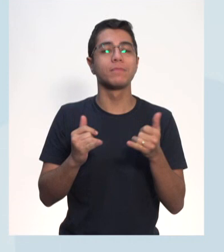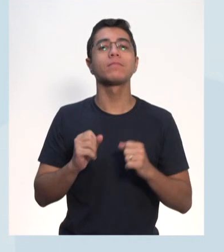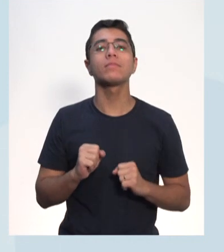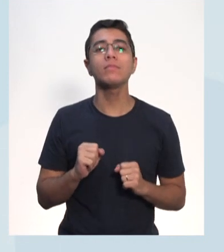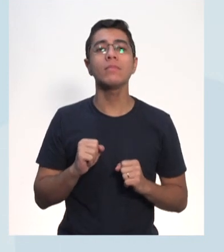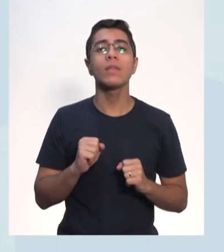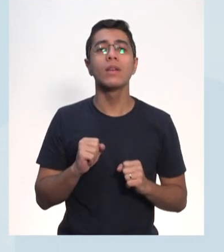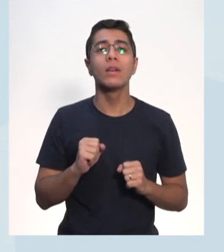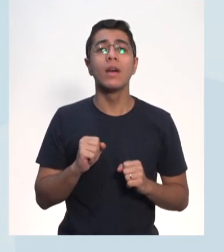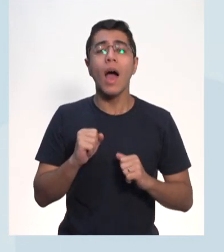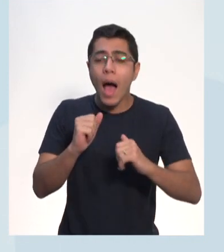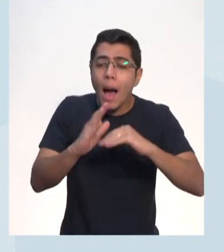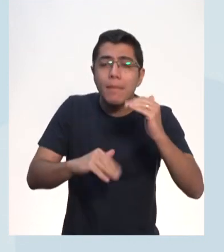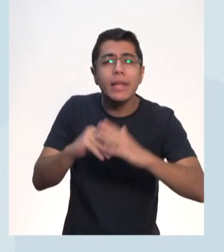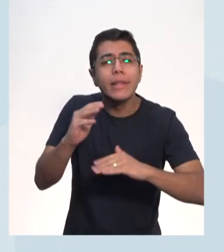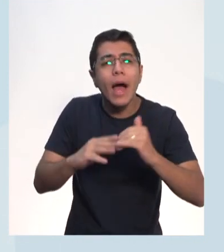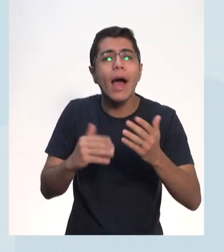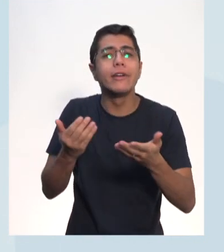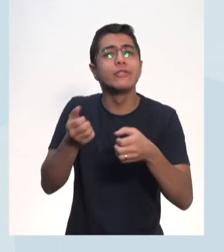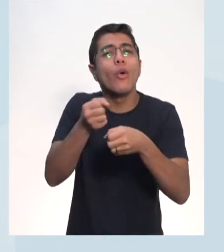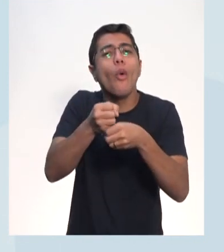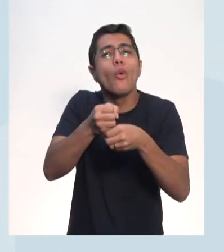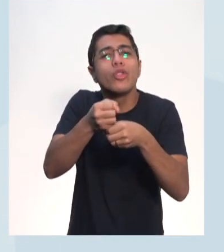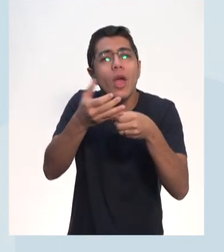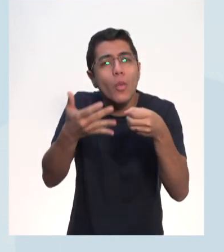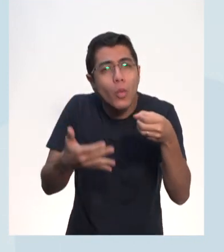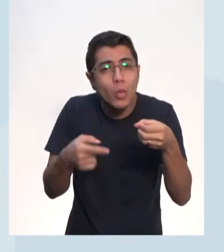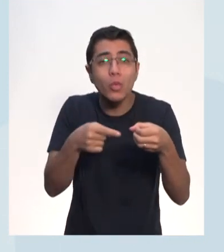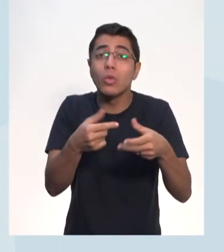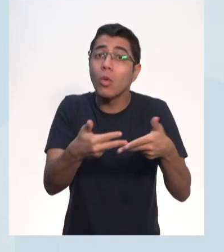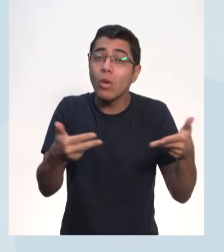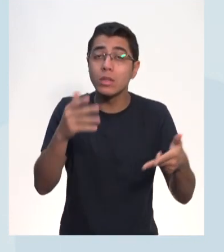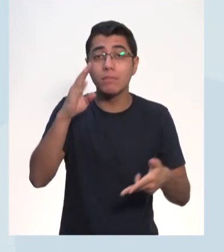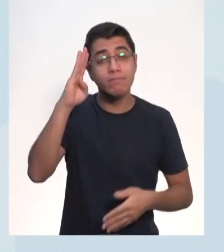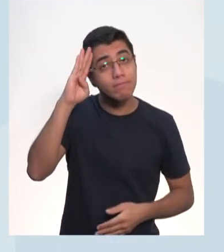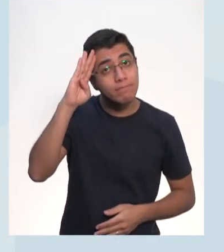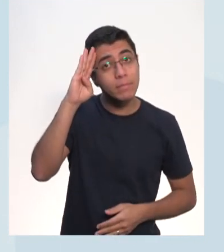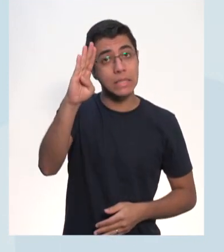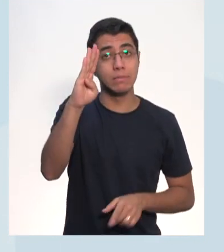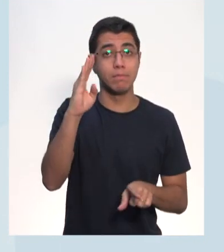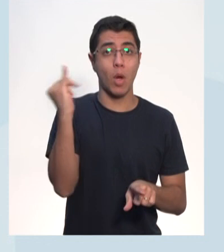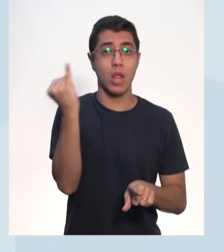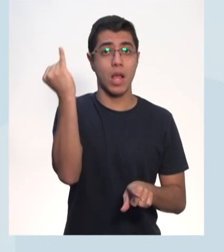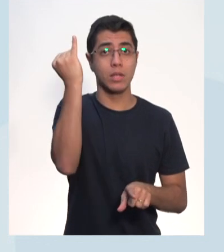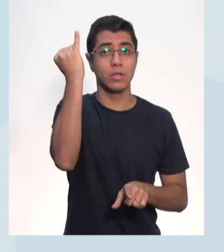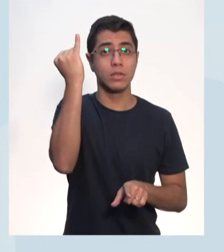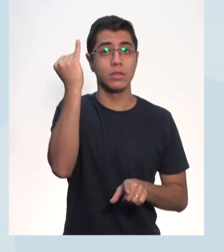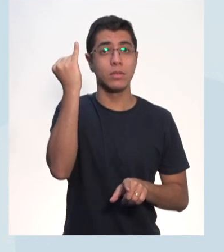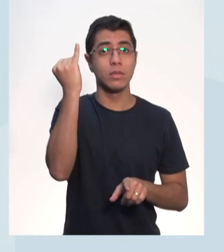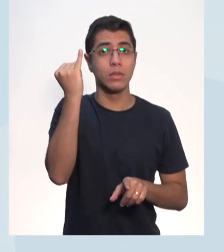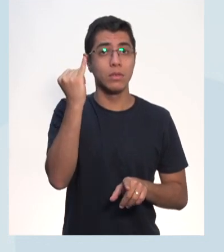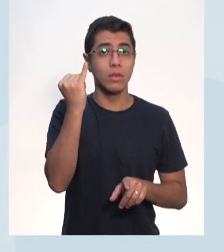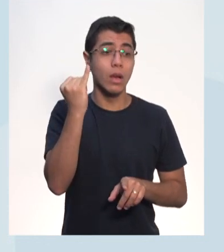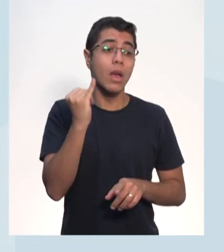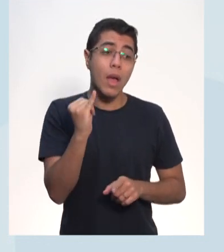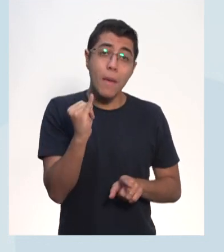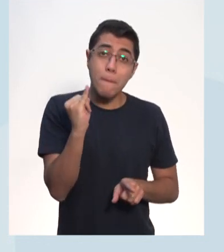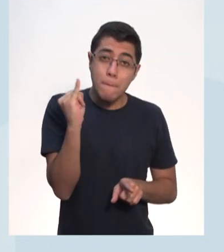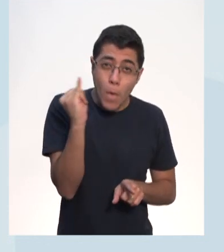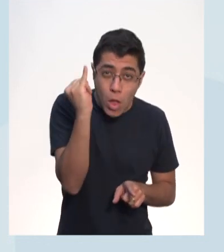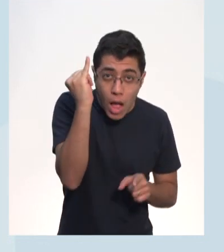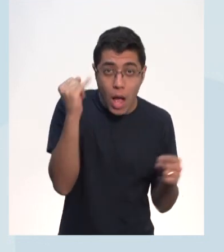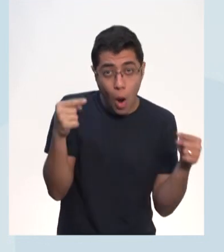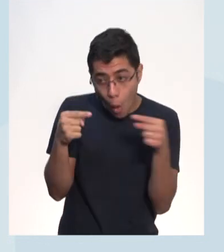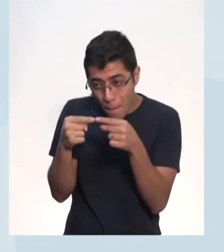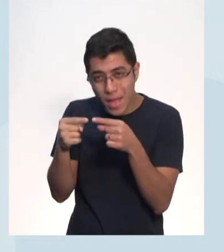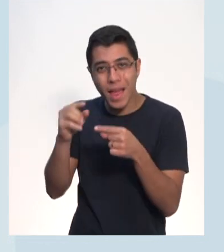que consideram mais relevantes, então que sejam mais relevantes para o desenvolvimento daquele componente,